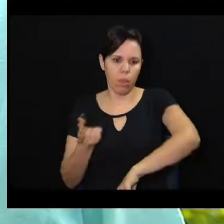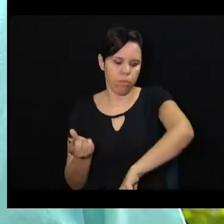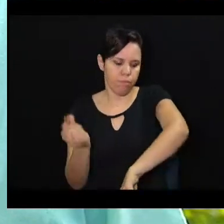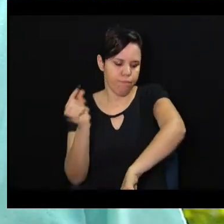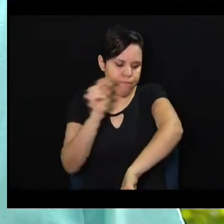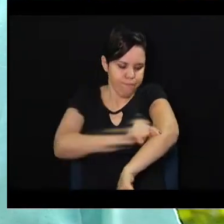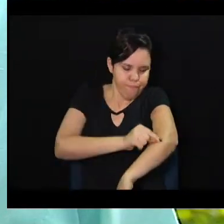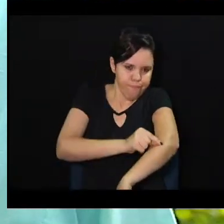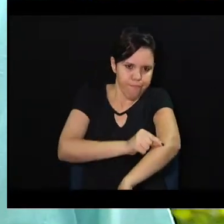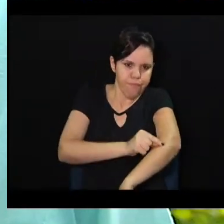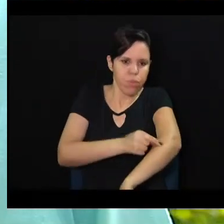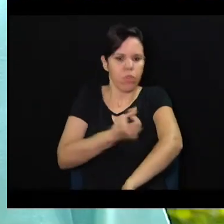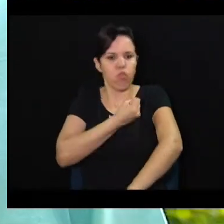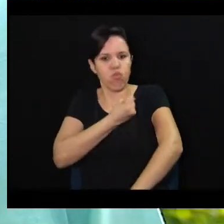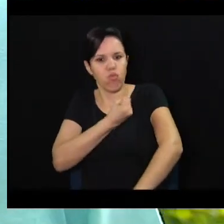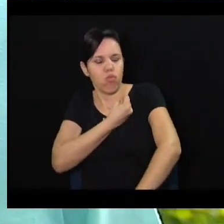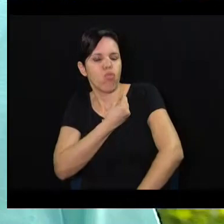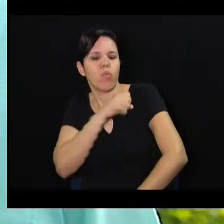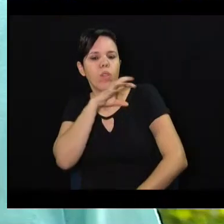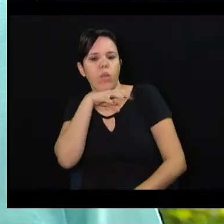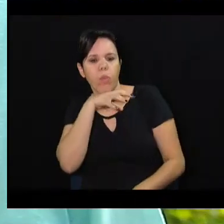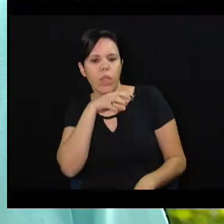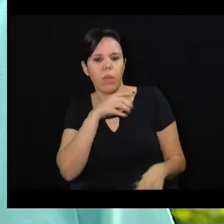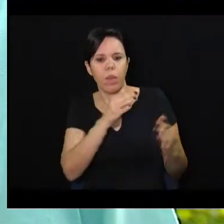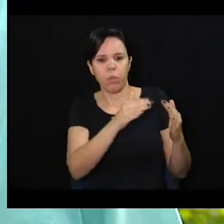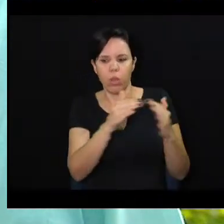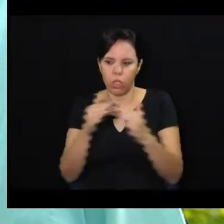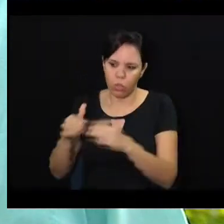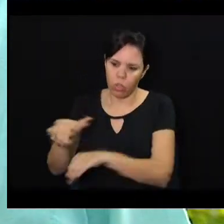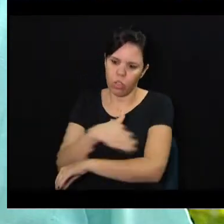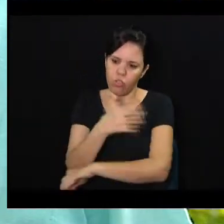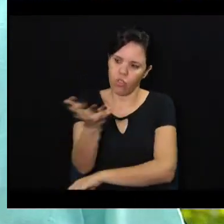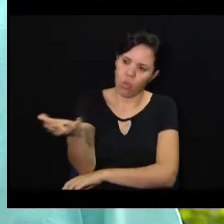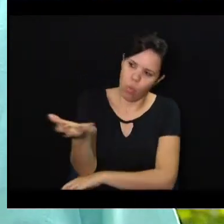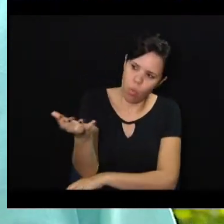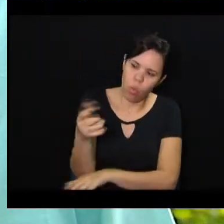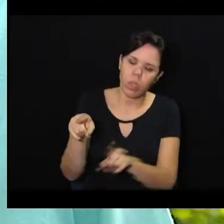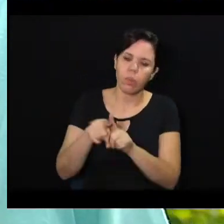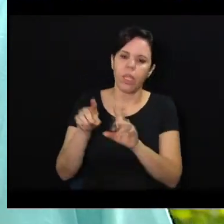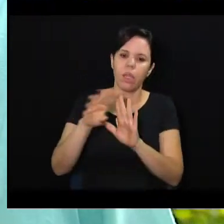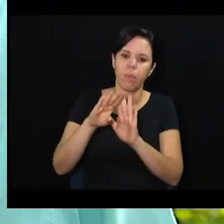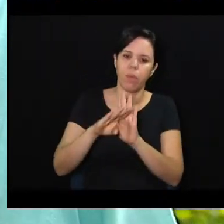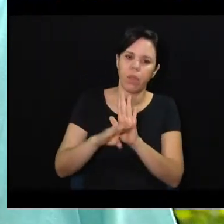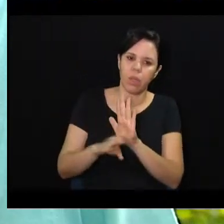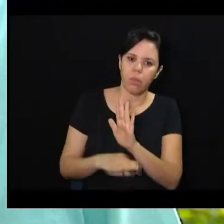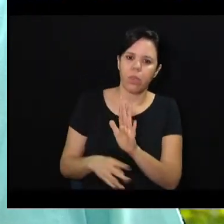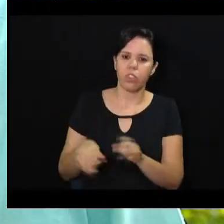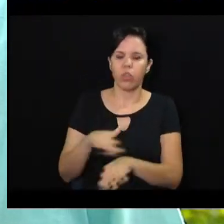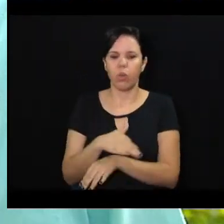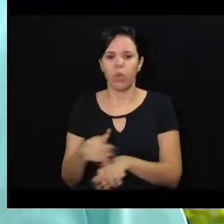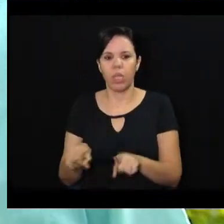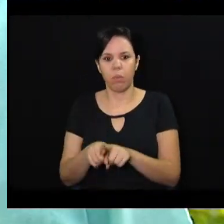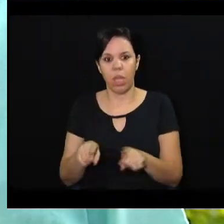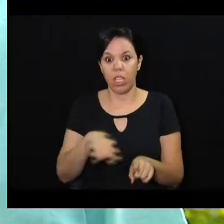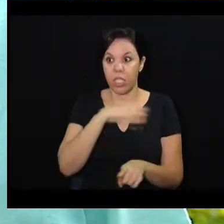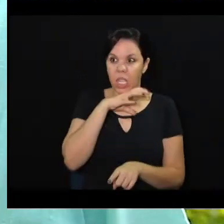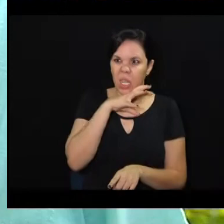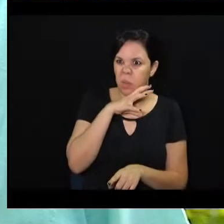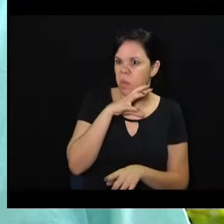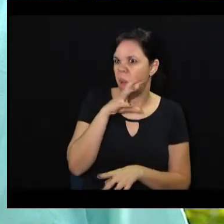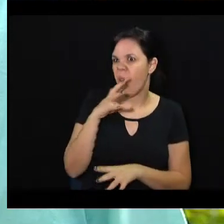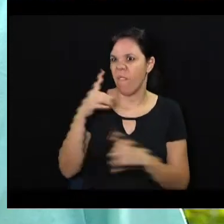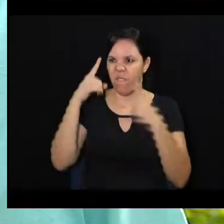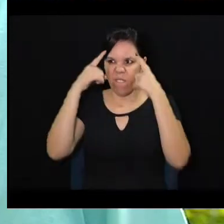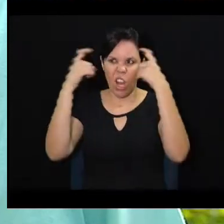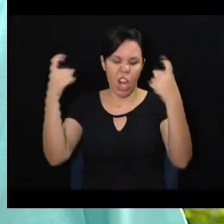programa de atenção aos moradores, dos animais dos moradores de rua, tem programa de ressocialização de animais agressivos, tem alguns